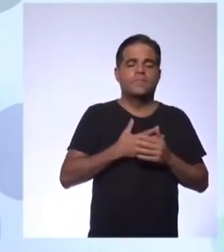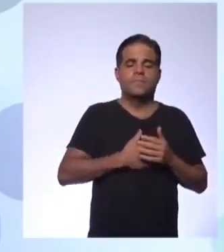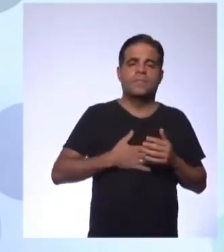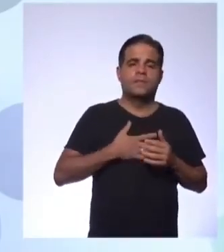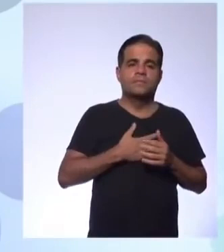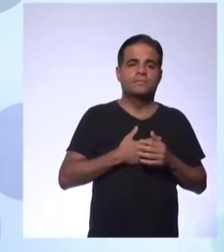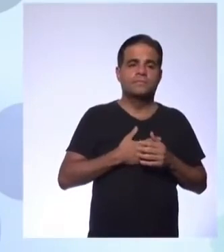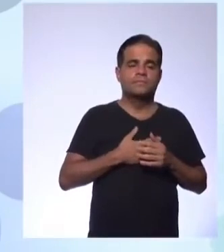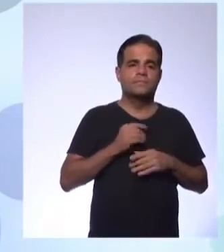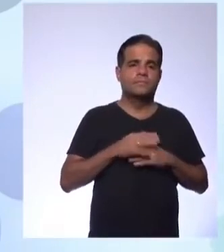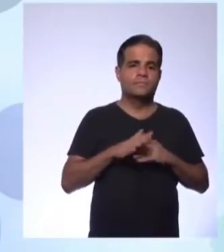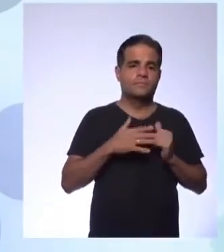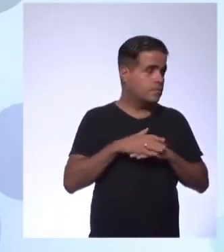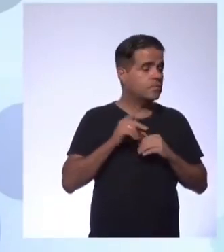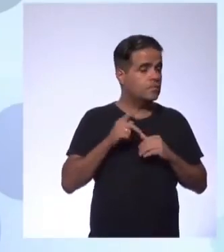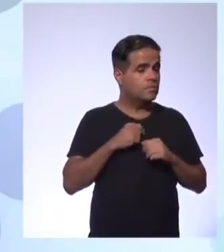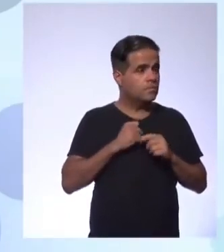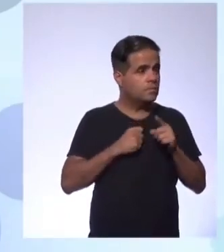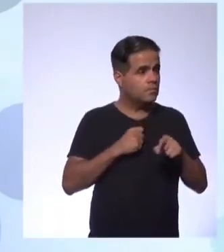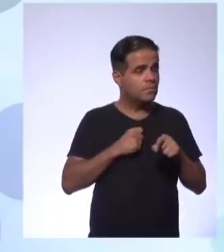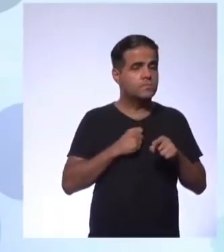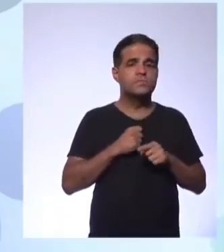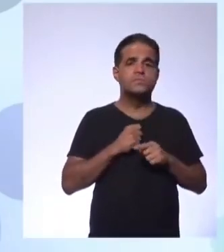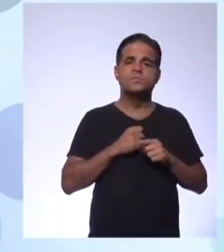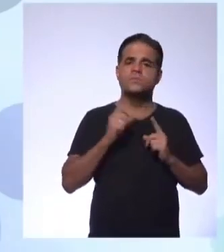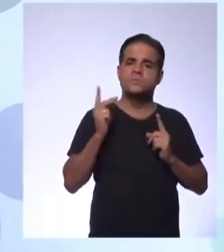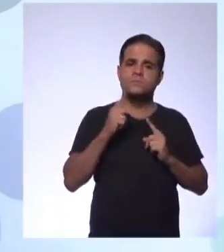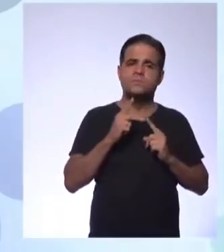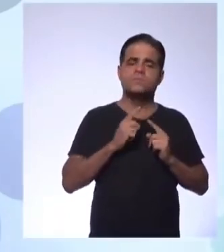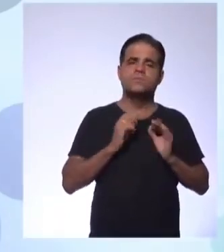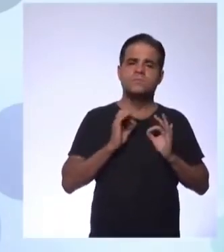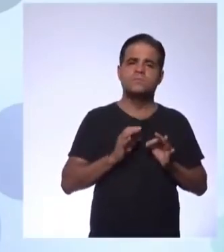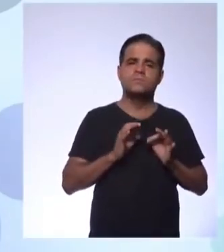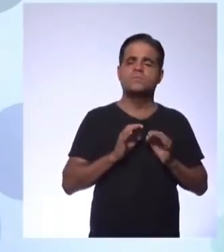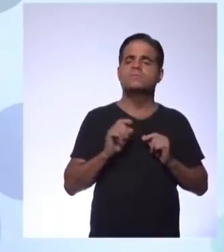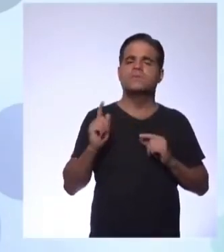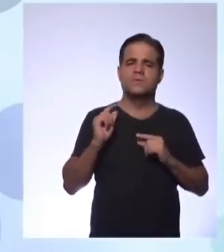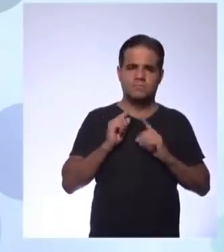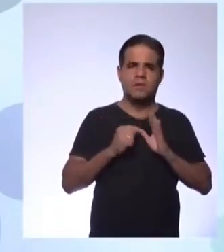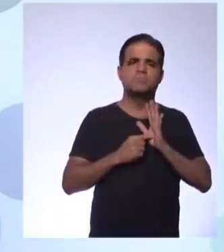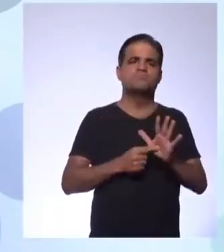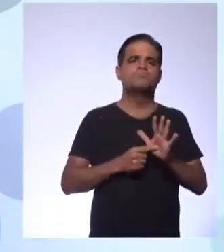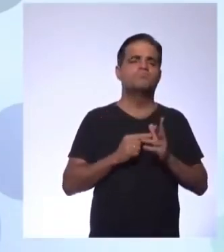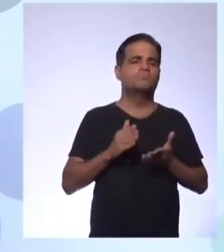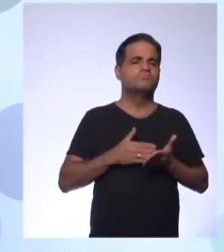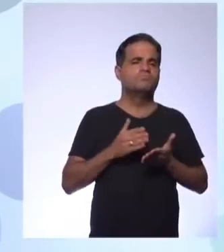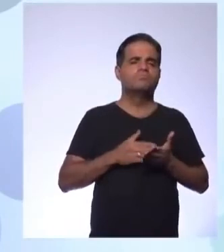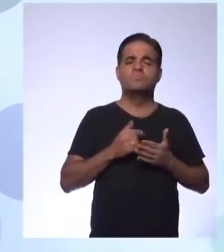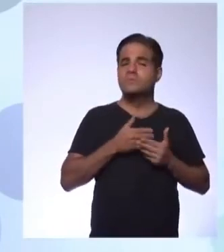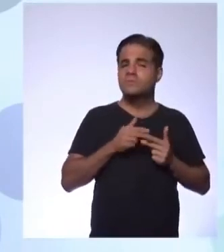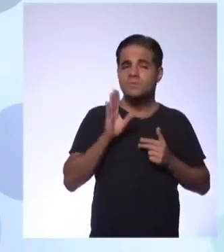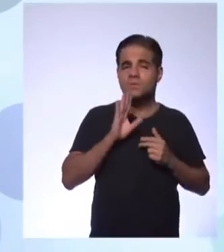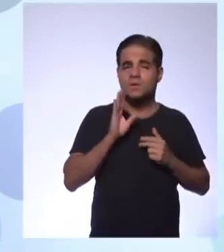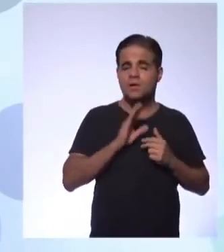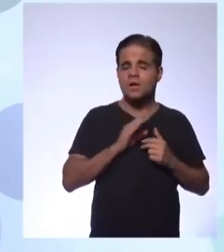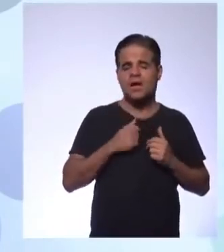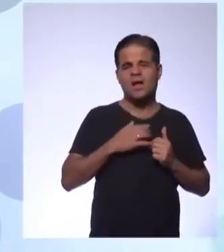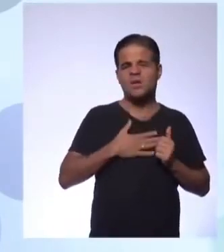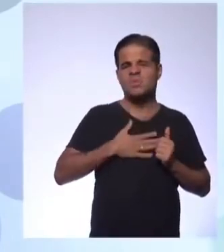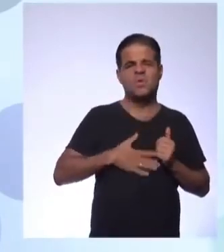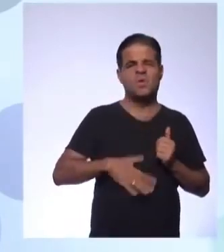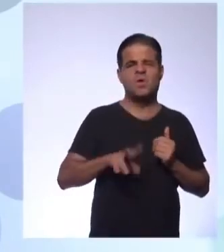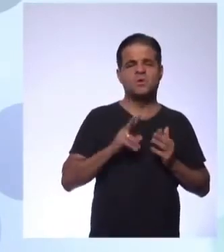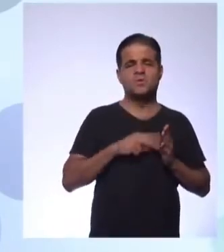mais? E aí, depois você tem a personagem. Eu tenho certeza absoluta que ele vai te apontar algum livro legal. Professor, mas não gosto de